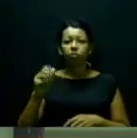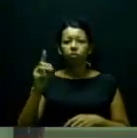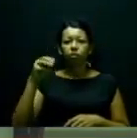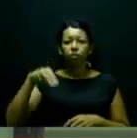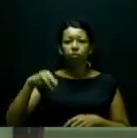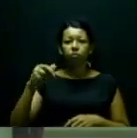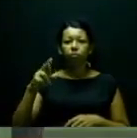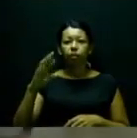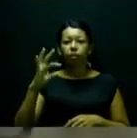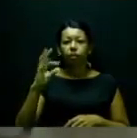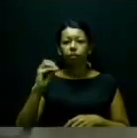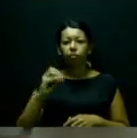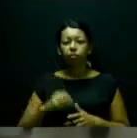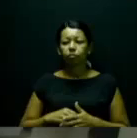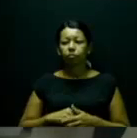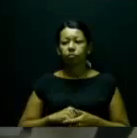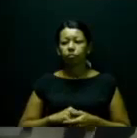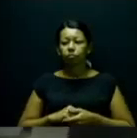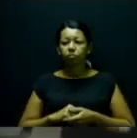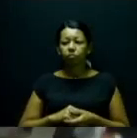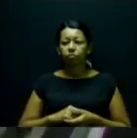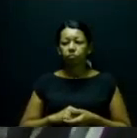Ademário.